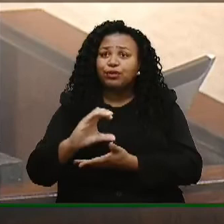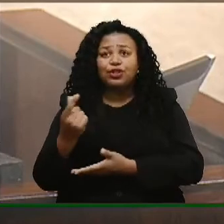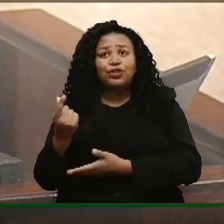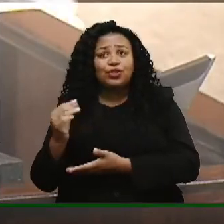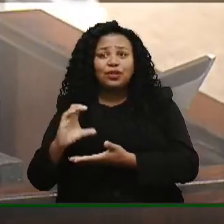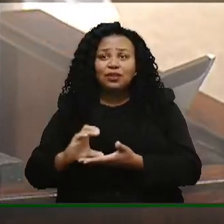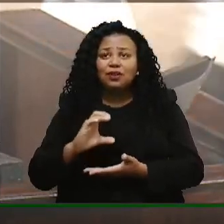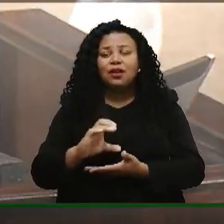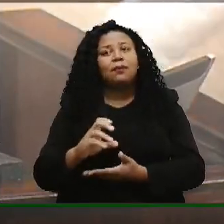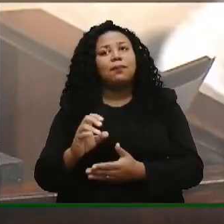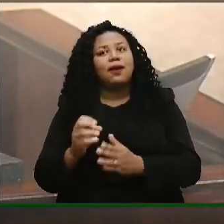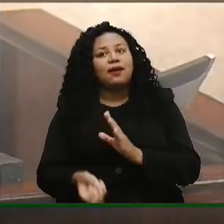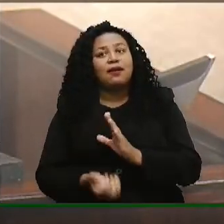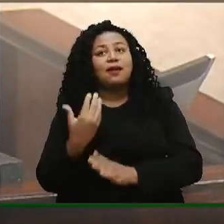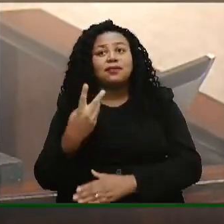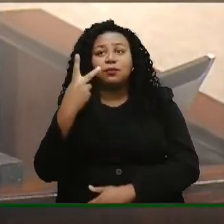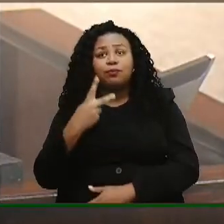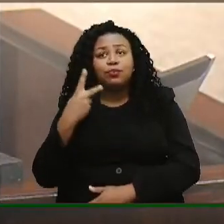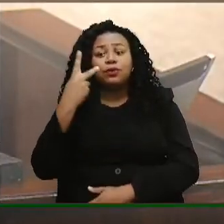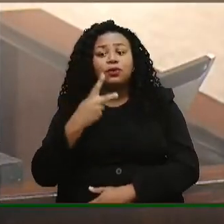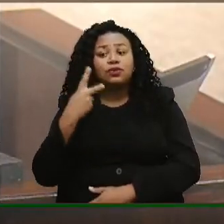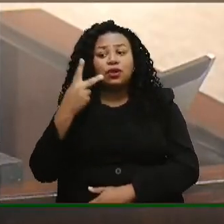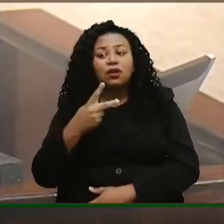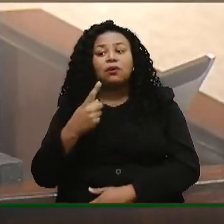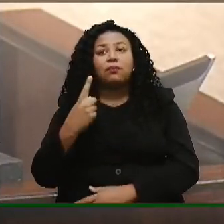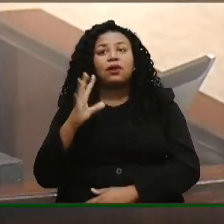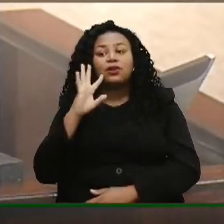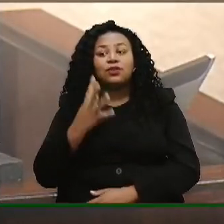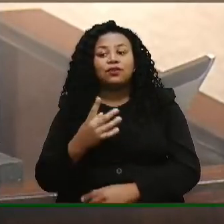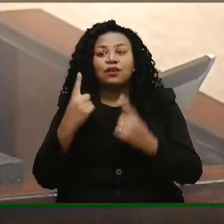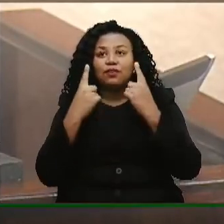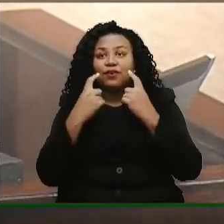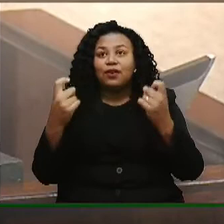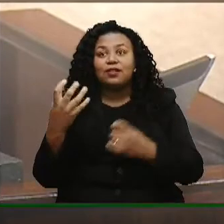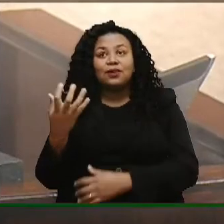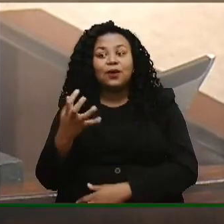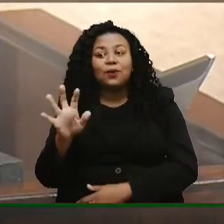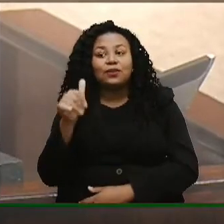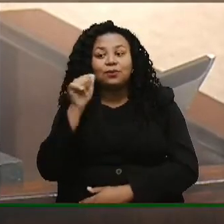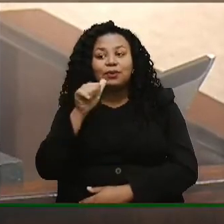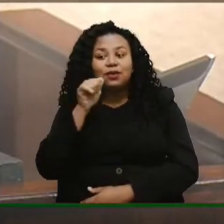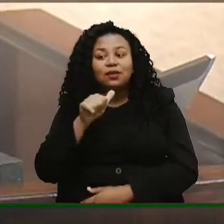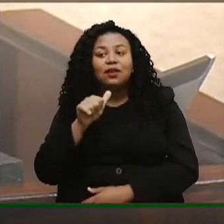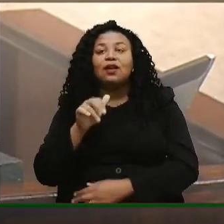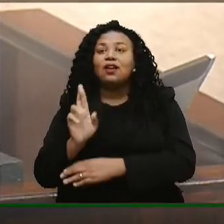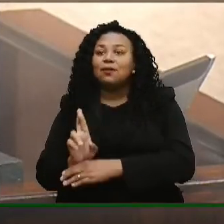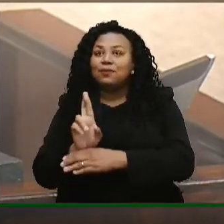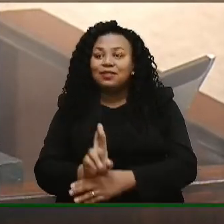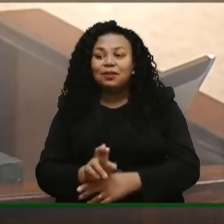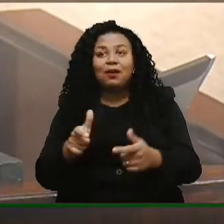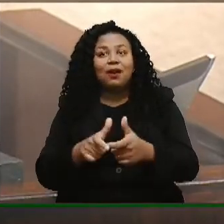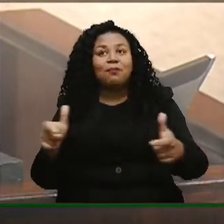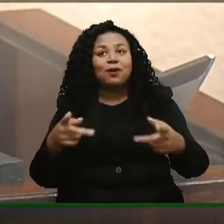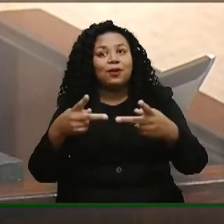recursos para a implementação de política de combate à violência contra a mulher. Representamos a maioria da